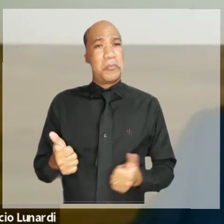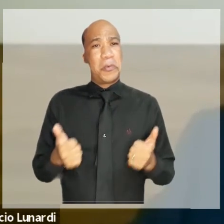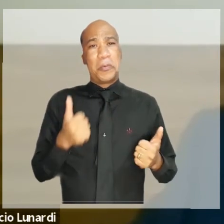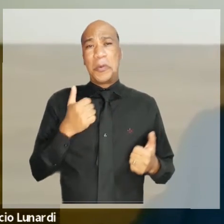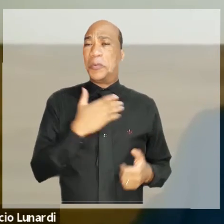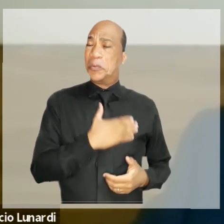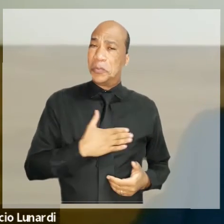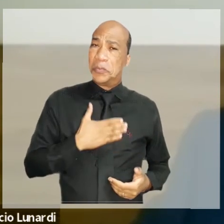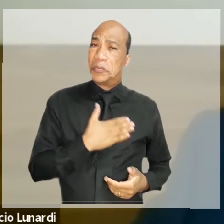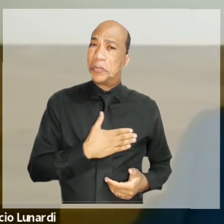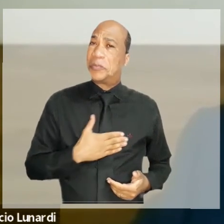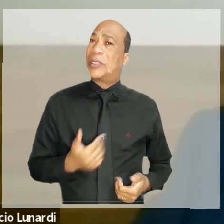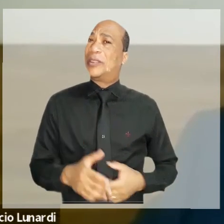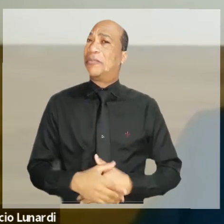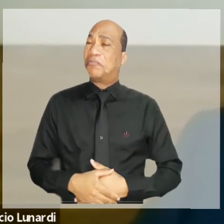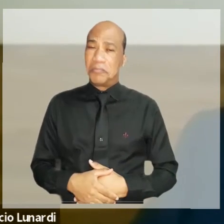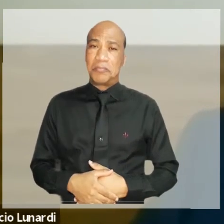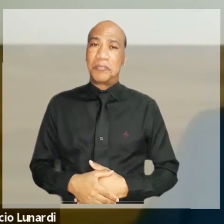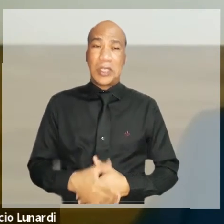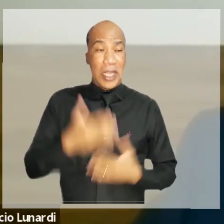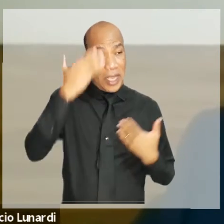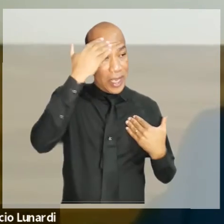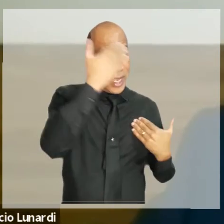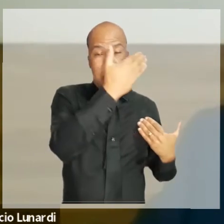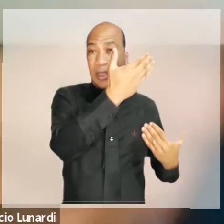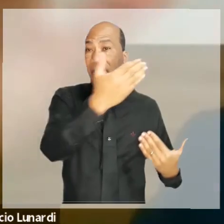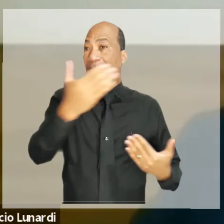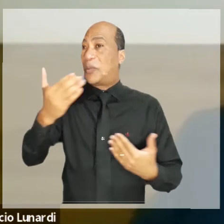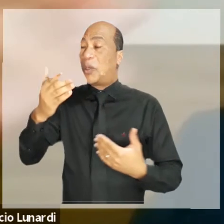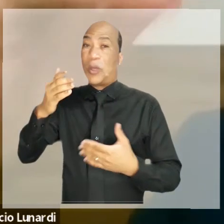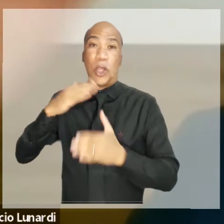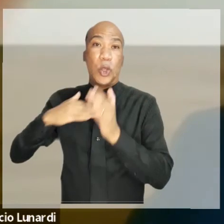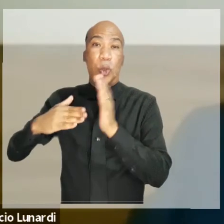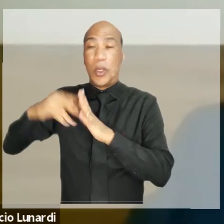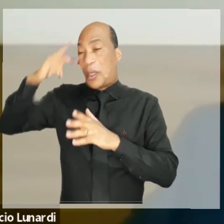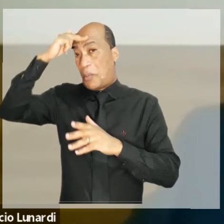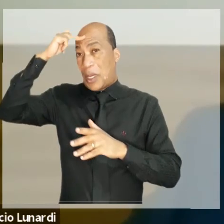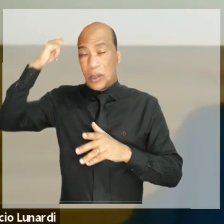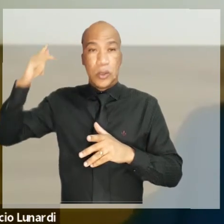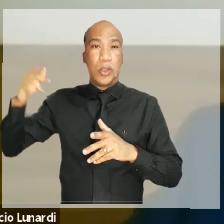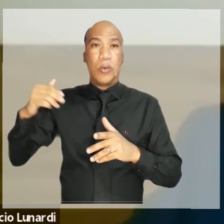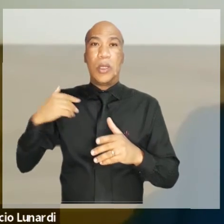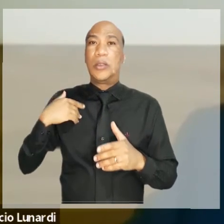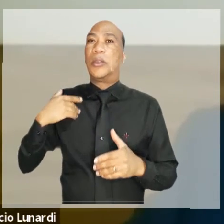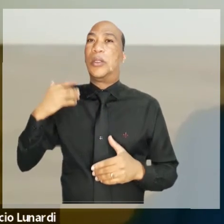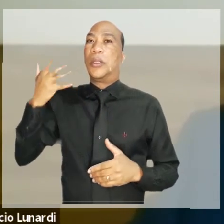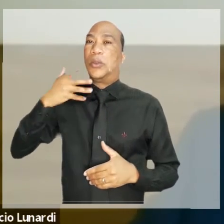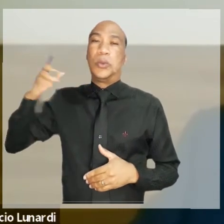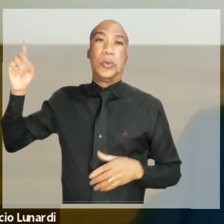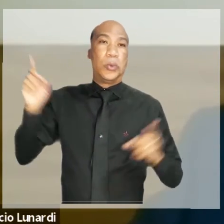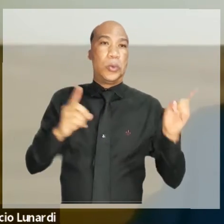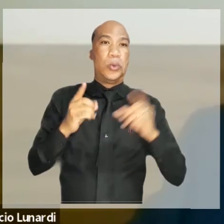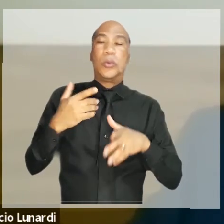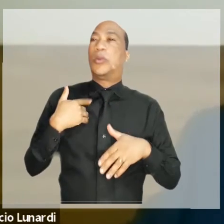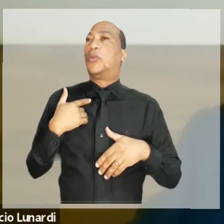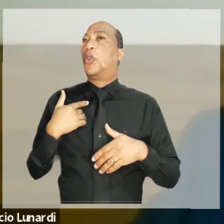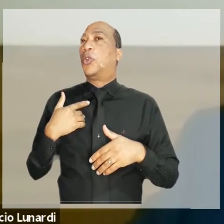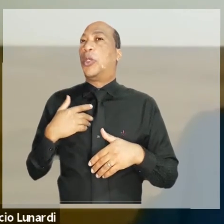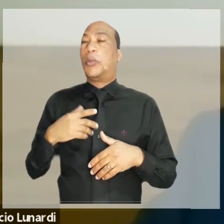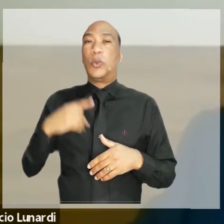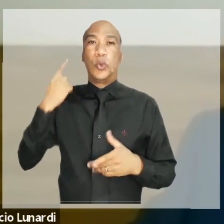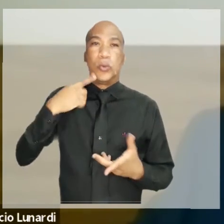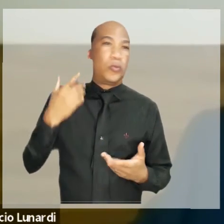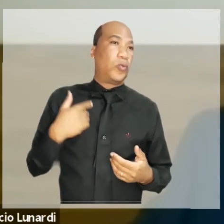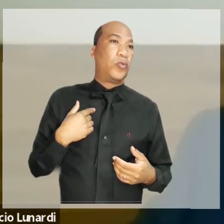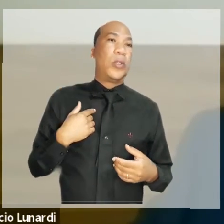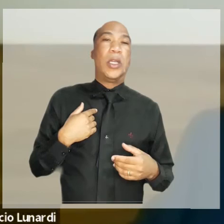todos os magistrados, servidores do Distrito Federal, de fora, a todo o nosso público externo, né, alunos, professores, estamos todos juntos,